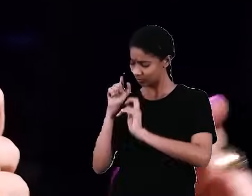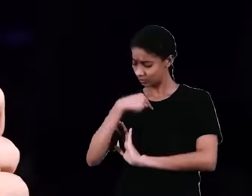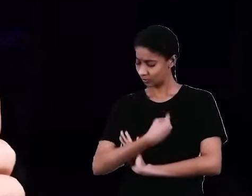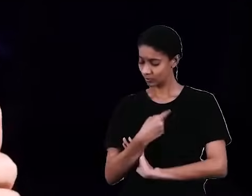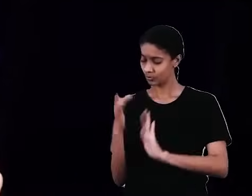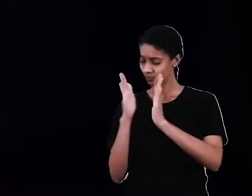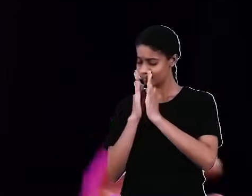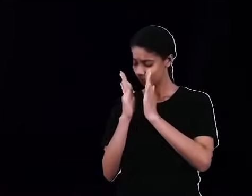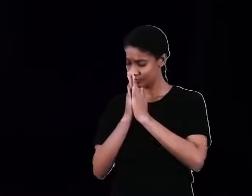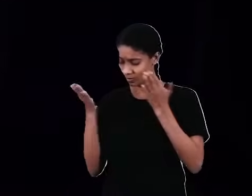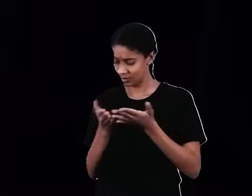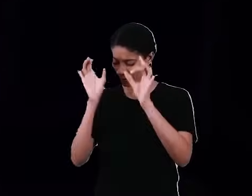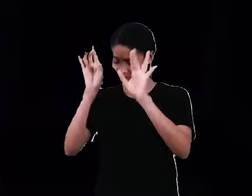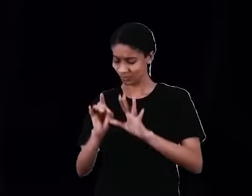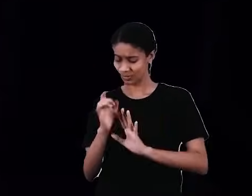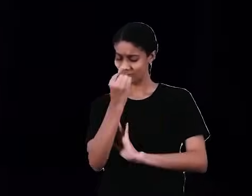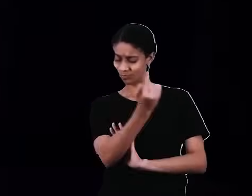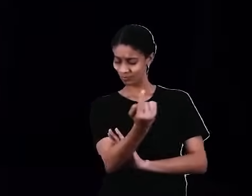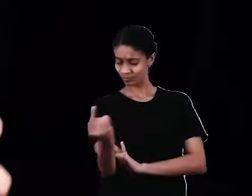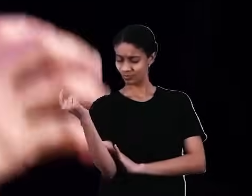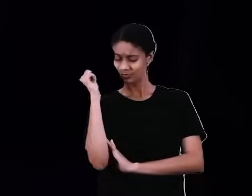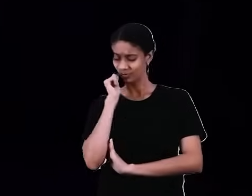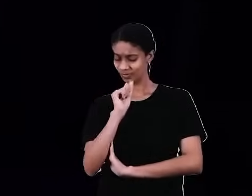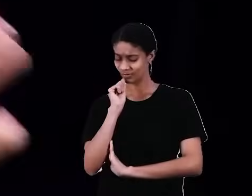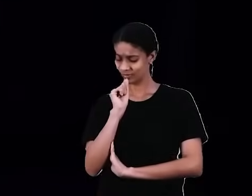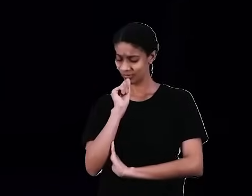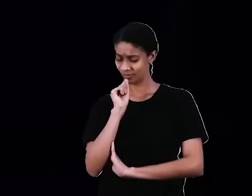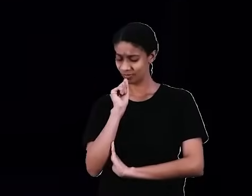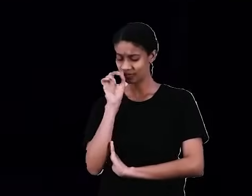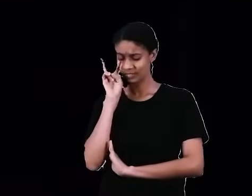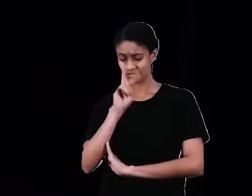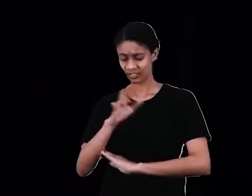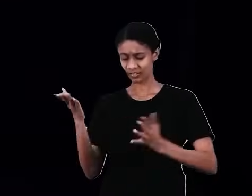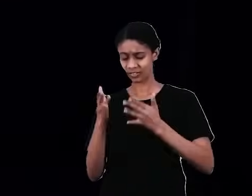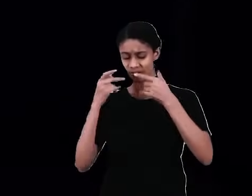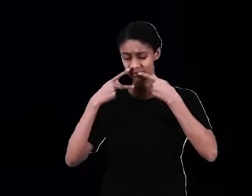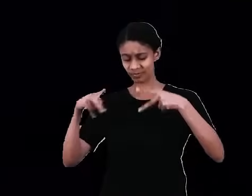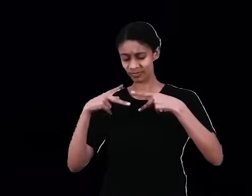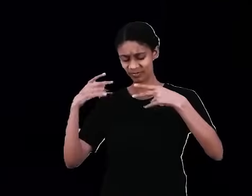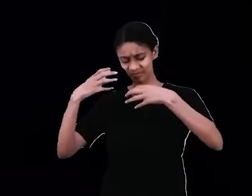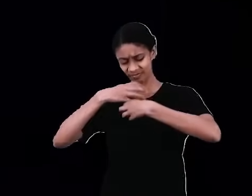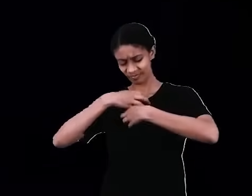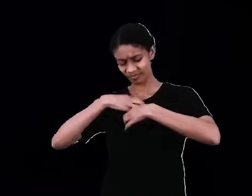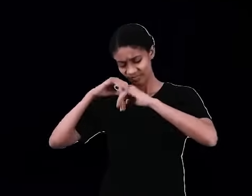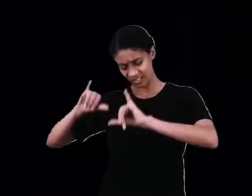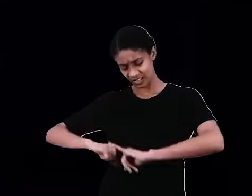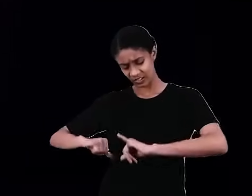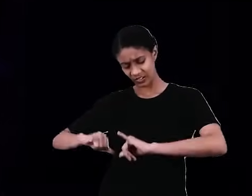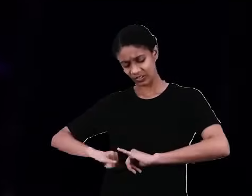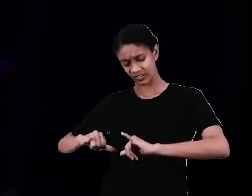Especial por cada mulher que está aqui, por cada mulher que está ouvindo essa mensagem, que está sofrendo com o Nabal.